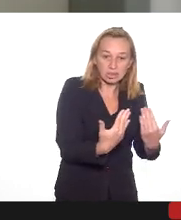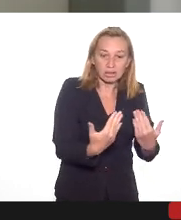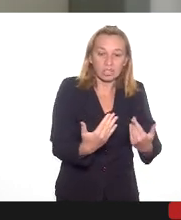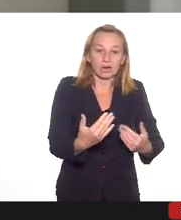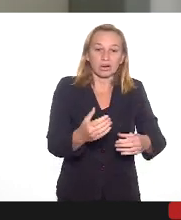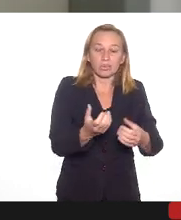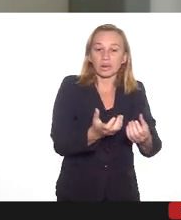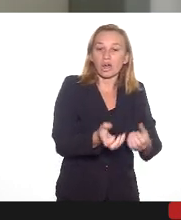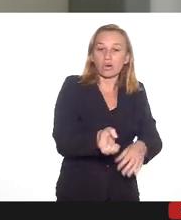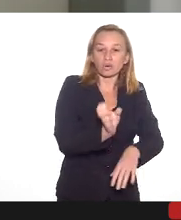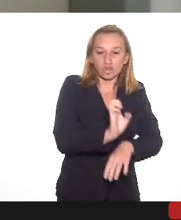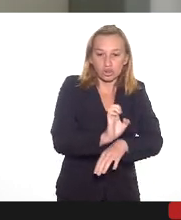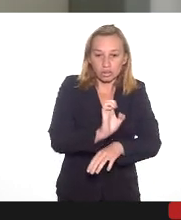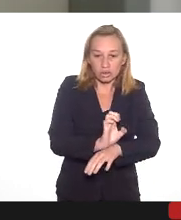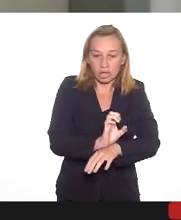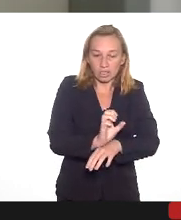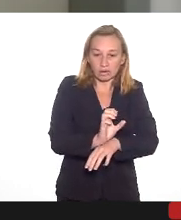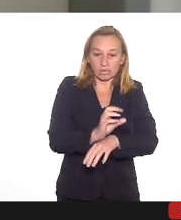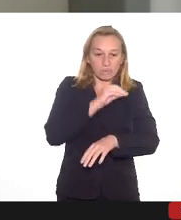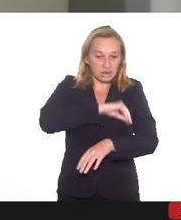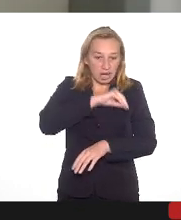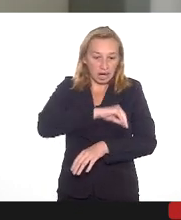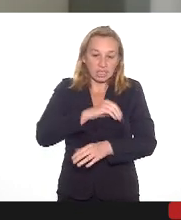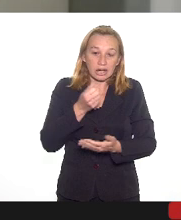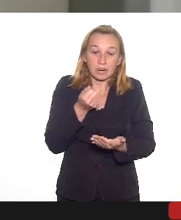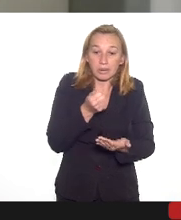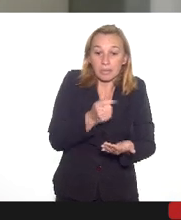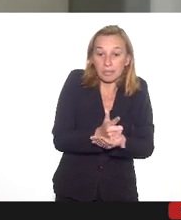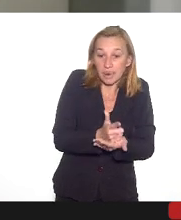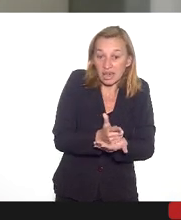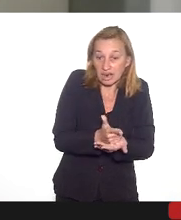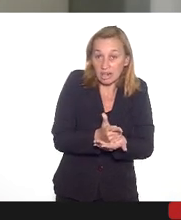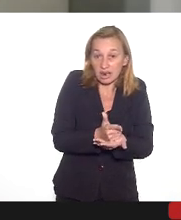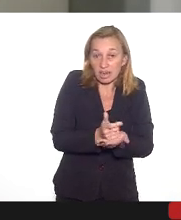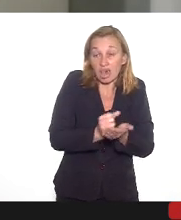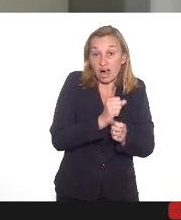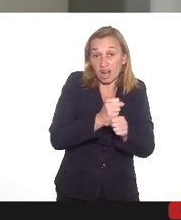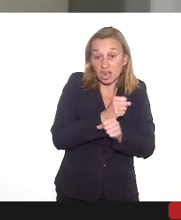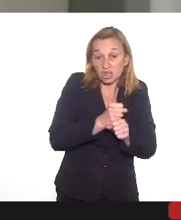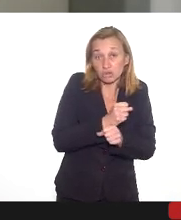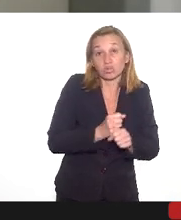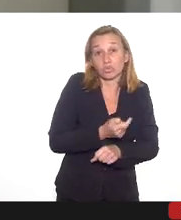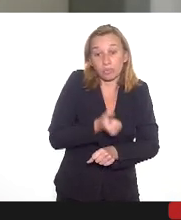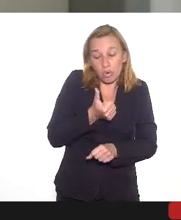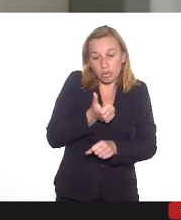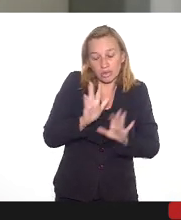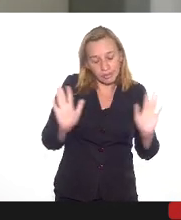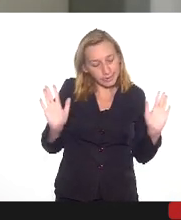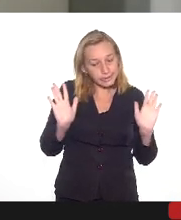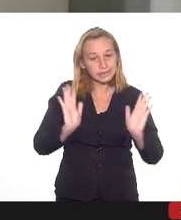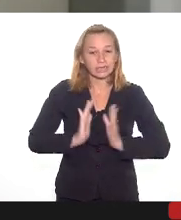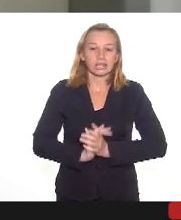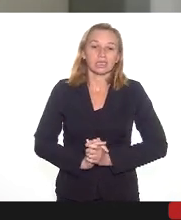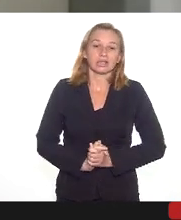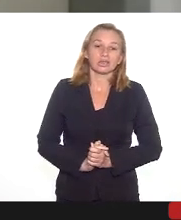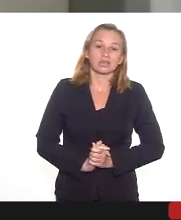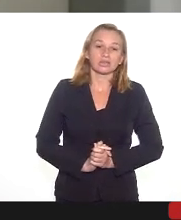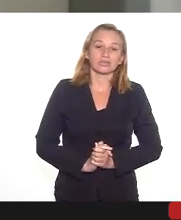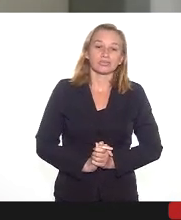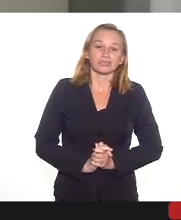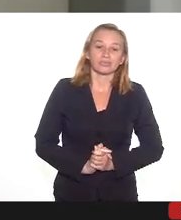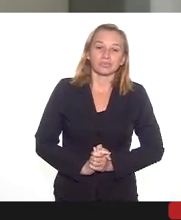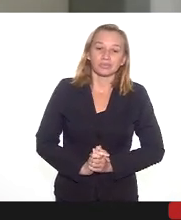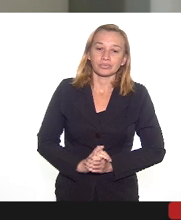paga defasado já há muitos anos. Mas, enfim, deputado Serafini, a execução... Vossa